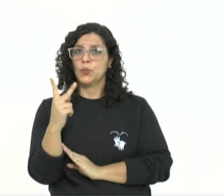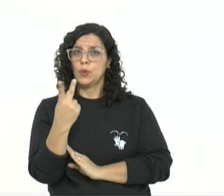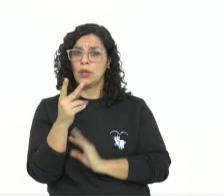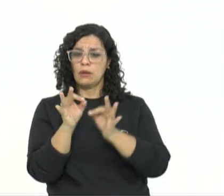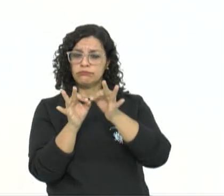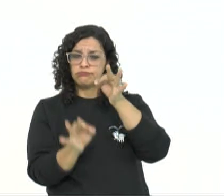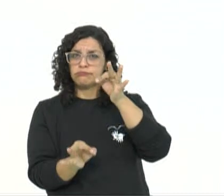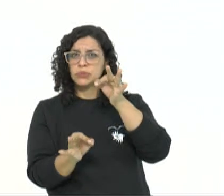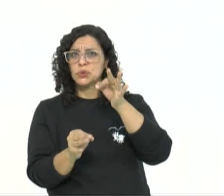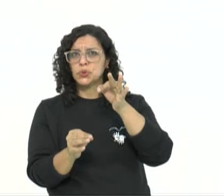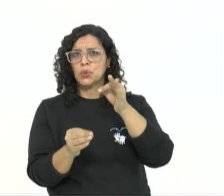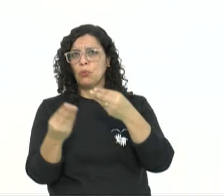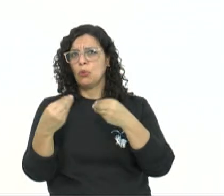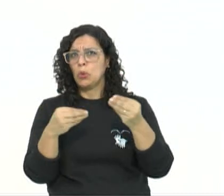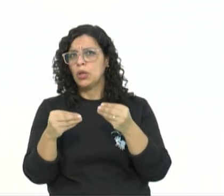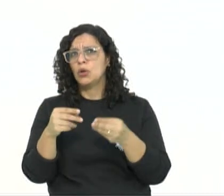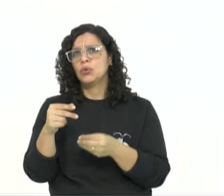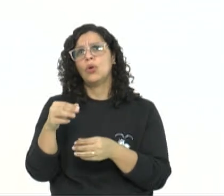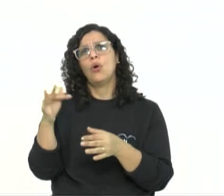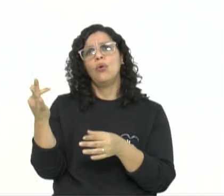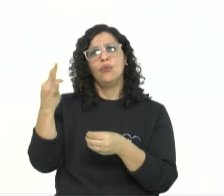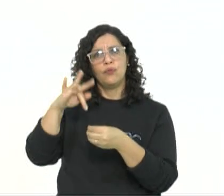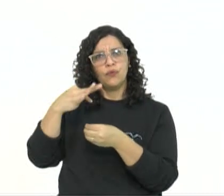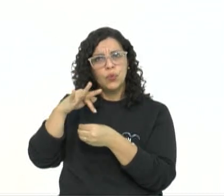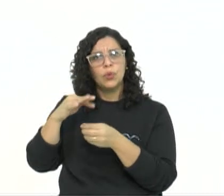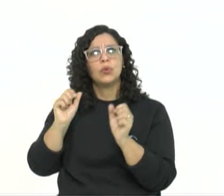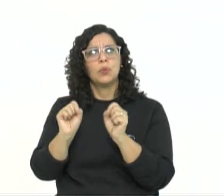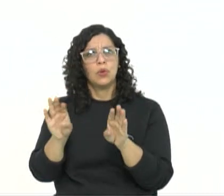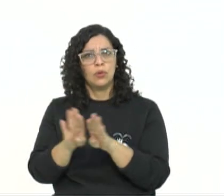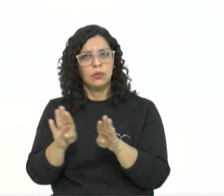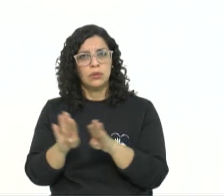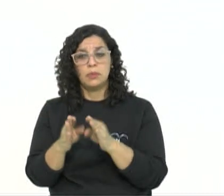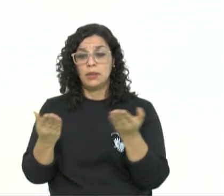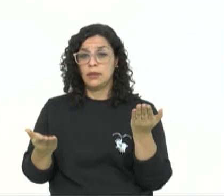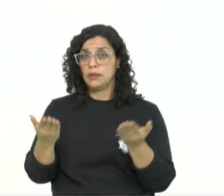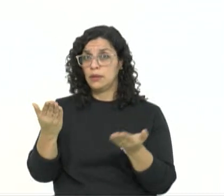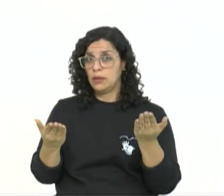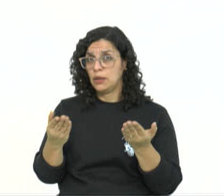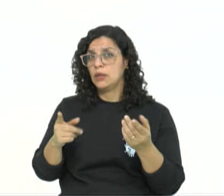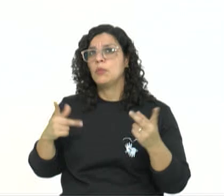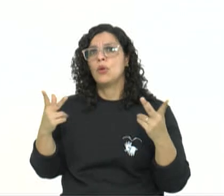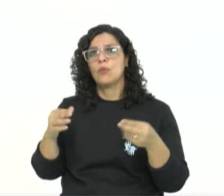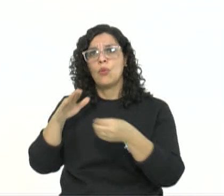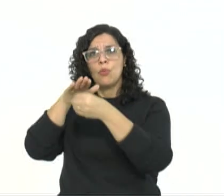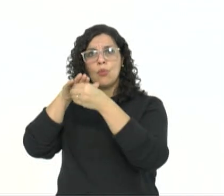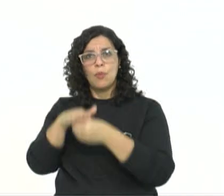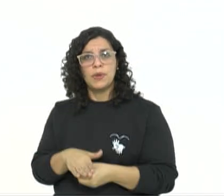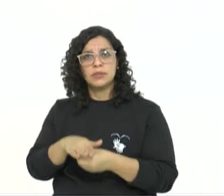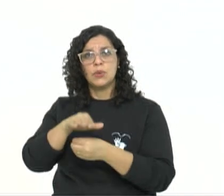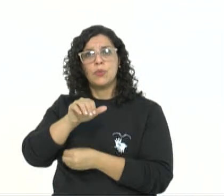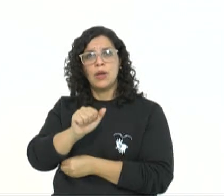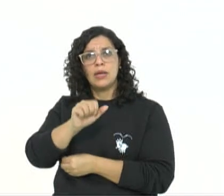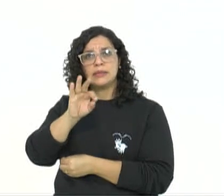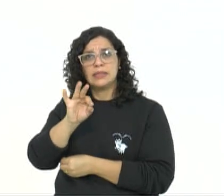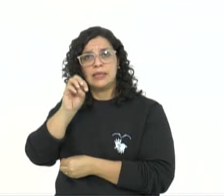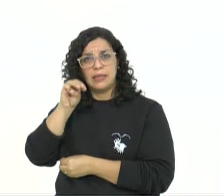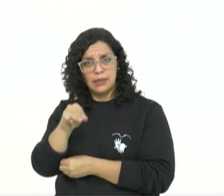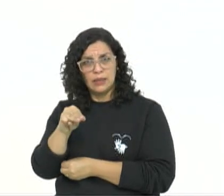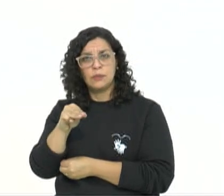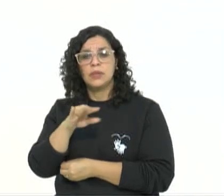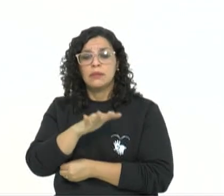um líquido ou fluido, a gente pode expor aqui, em equilíbrio, é igual à pressão atmosférica Tm